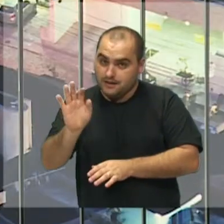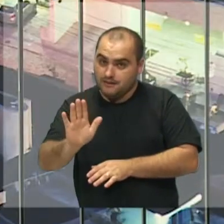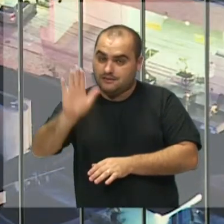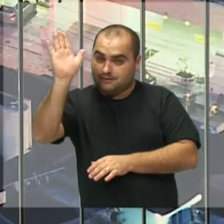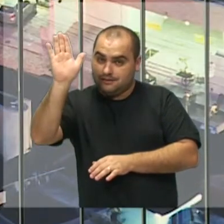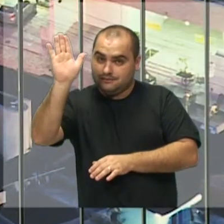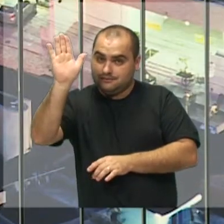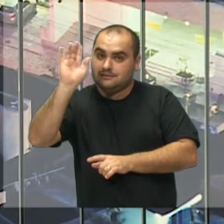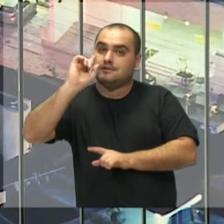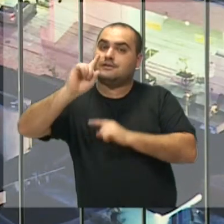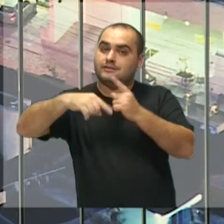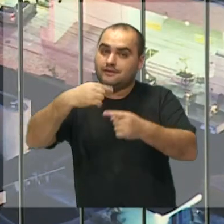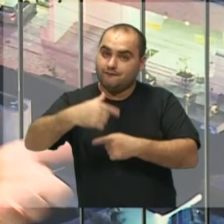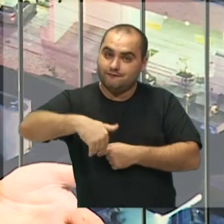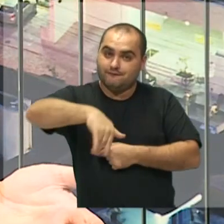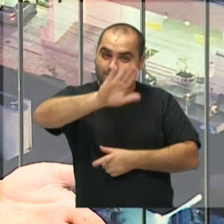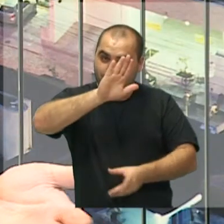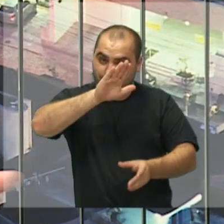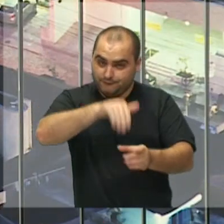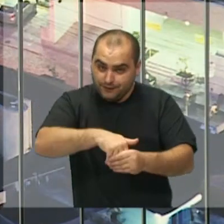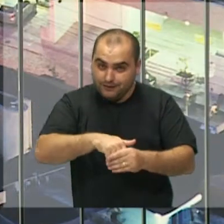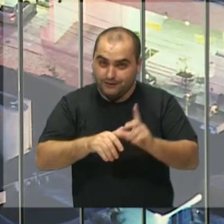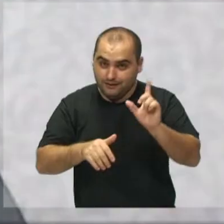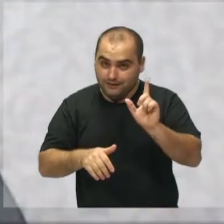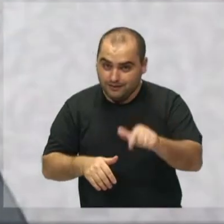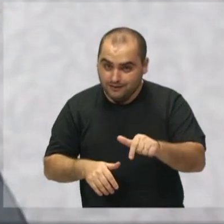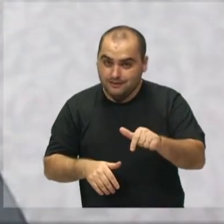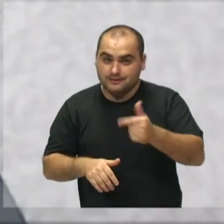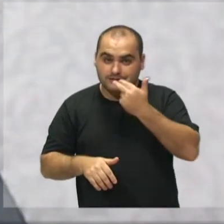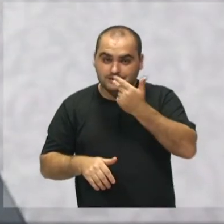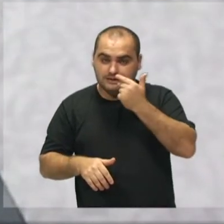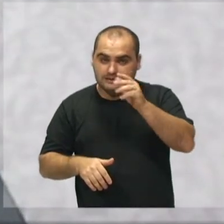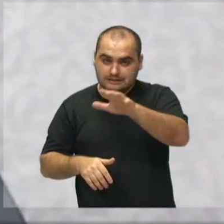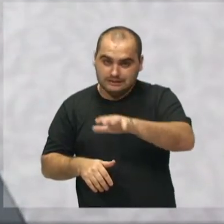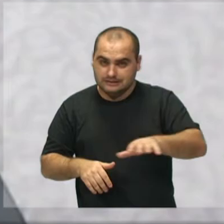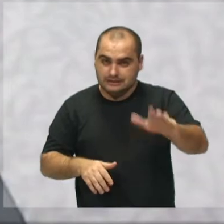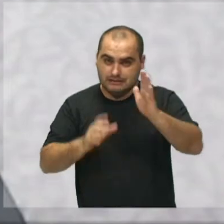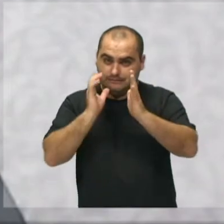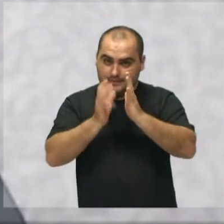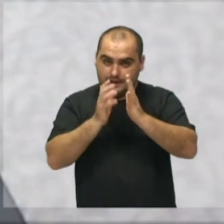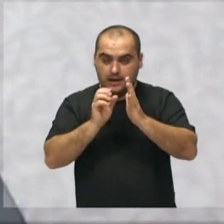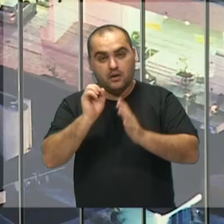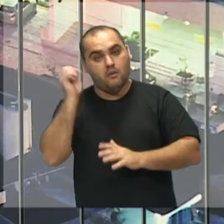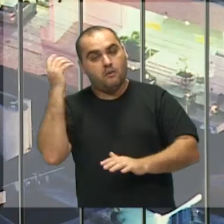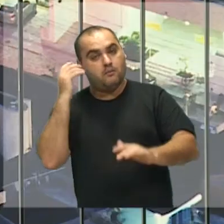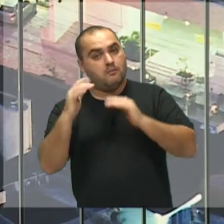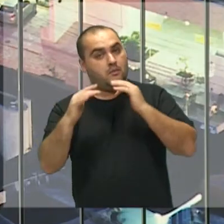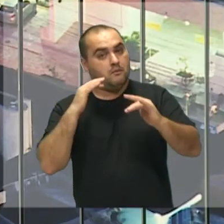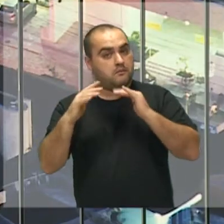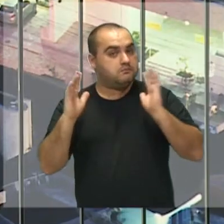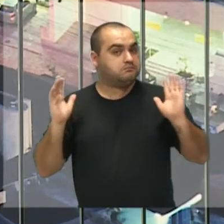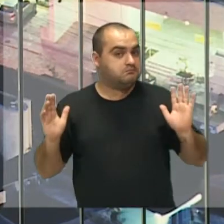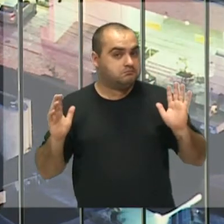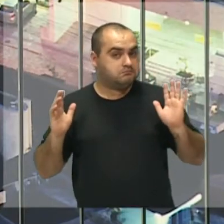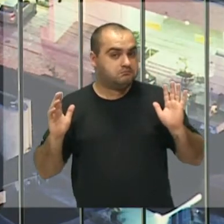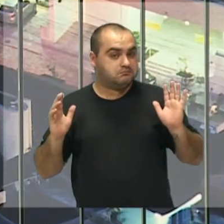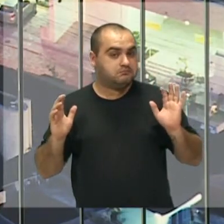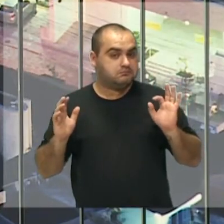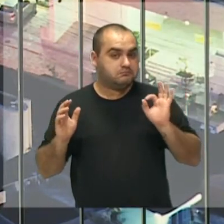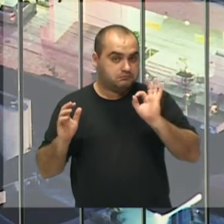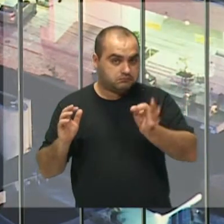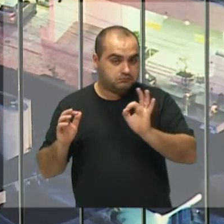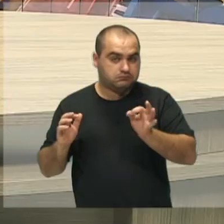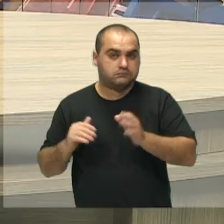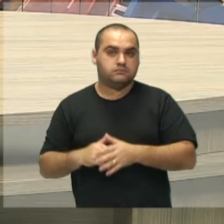se agremiando algum partido ou movimento político, não precisa ser necessariamente um